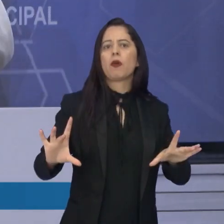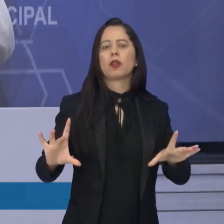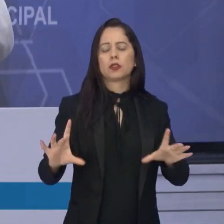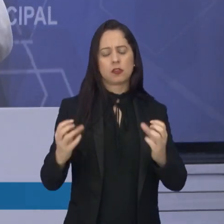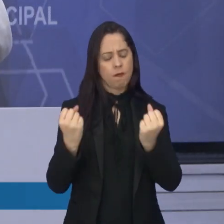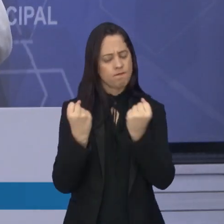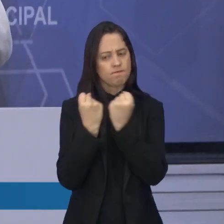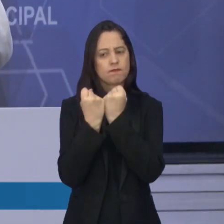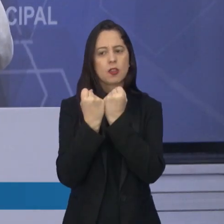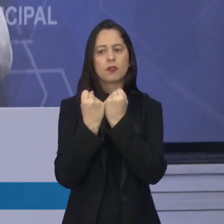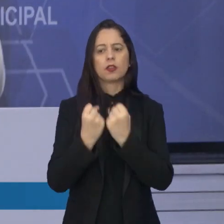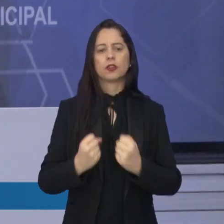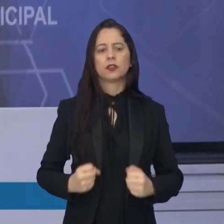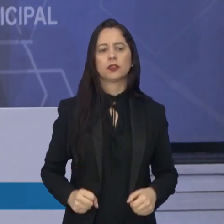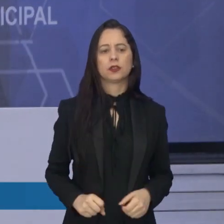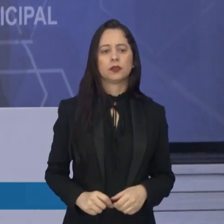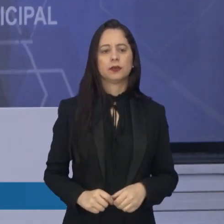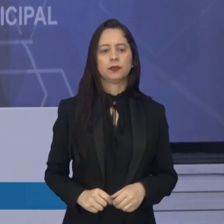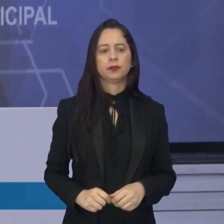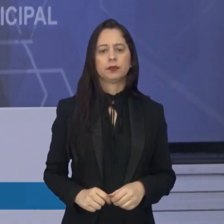né?